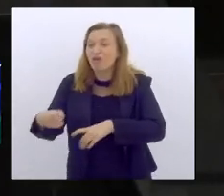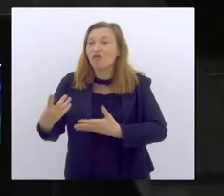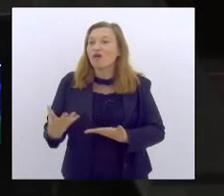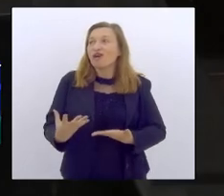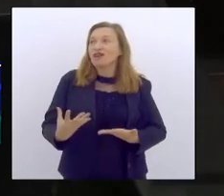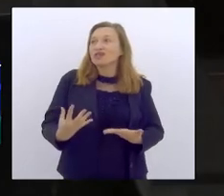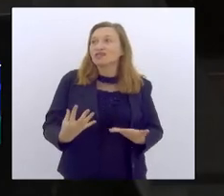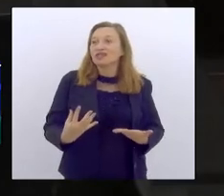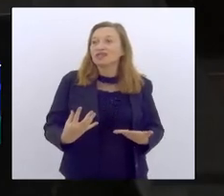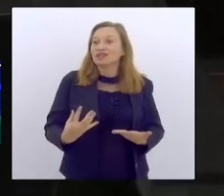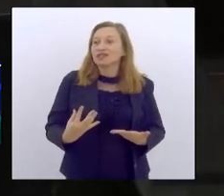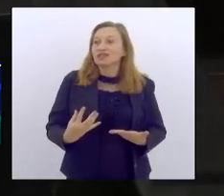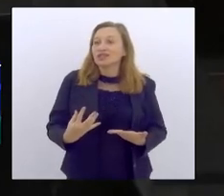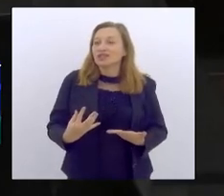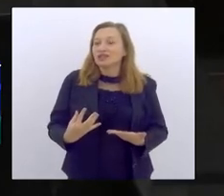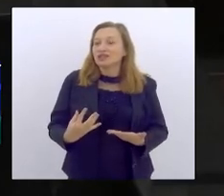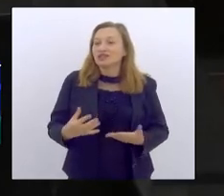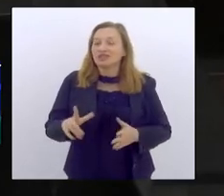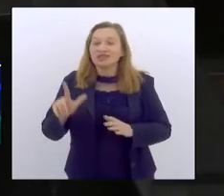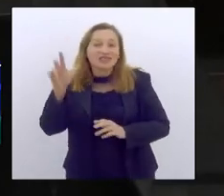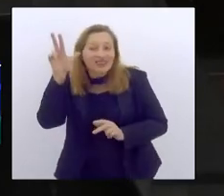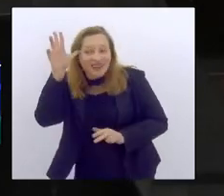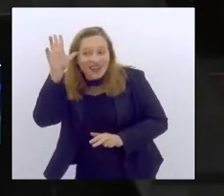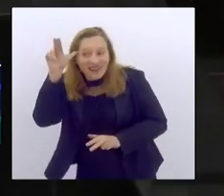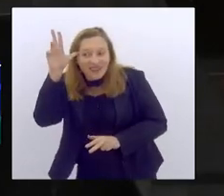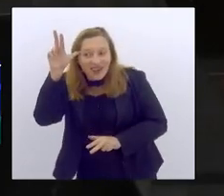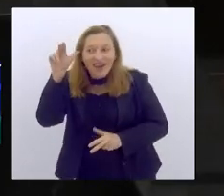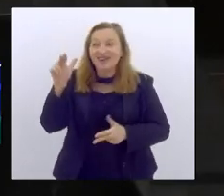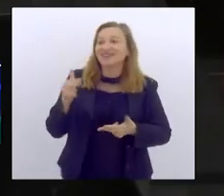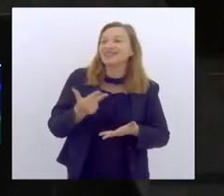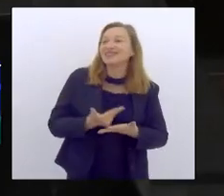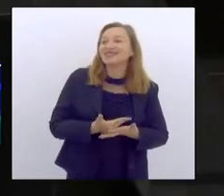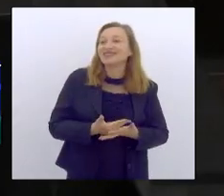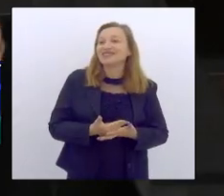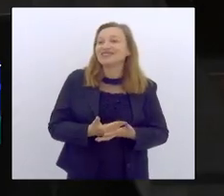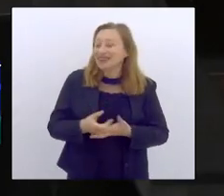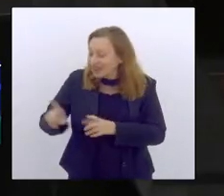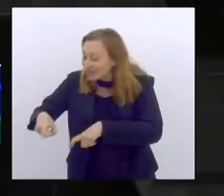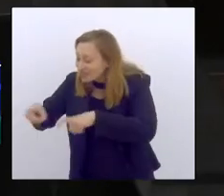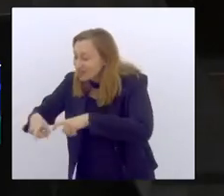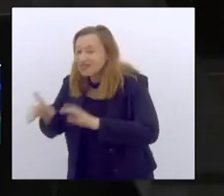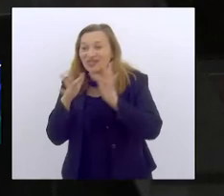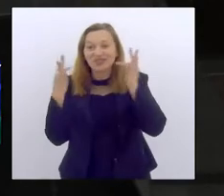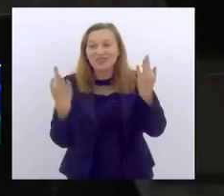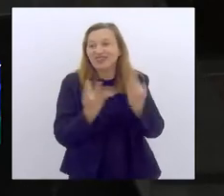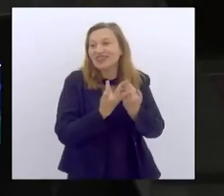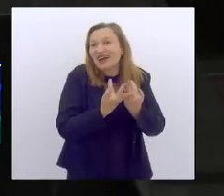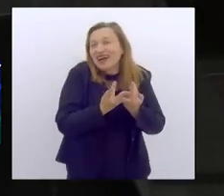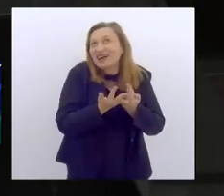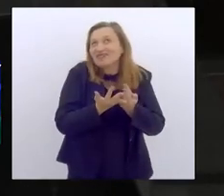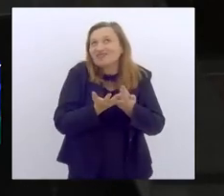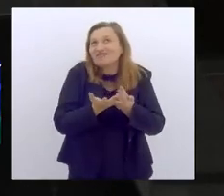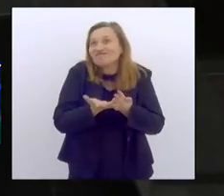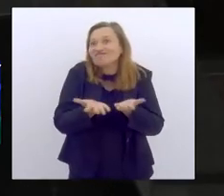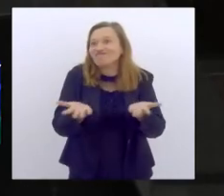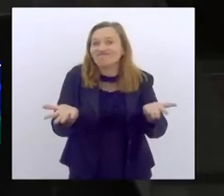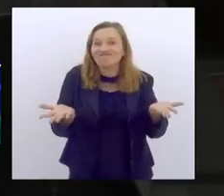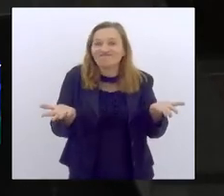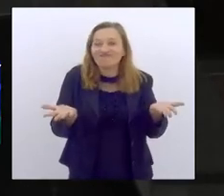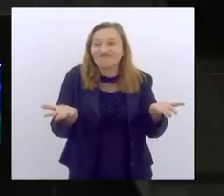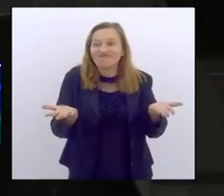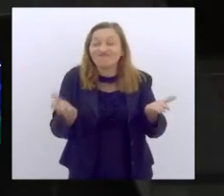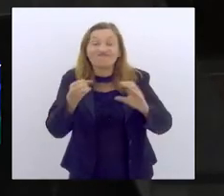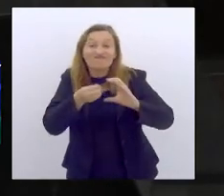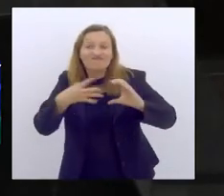presença de cavalos É com a presença de Agricultura Familiar com a presença enfim